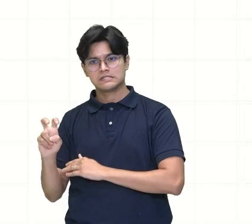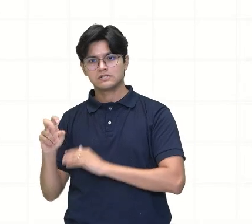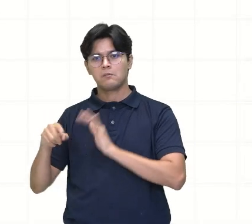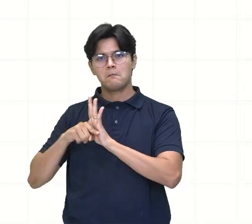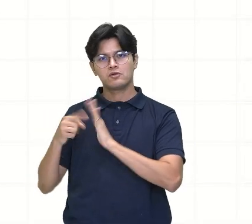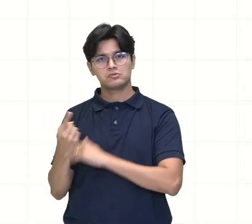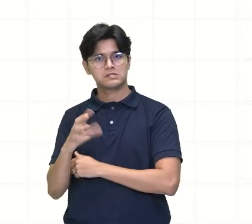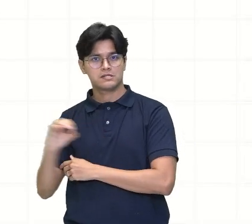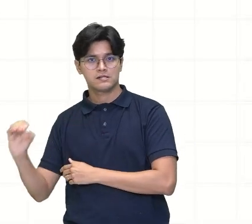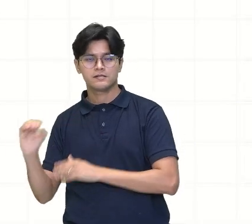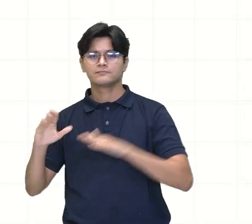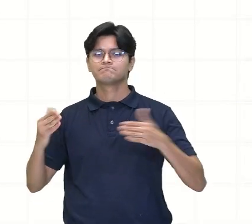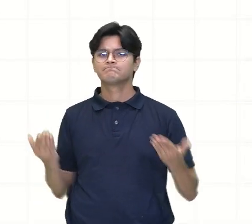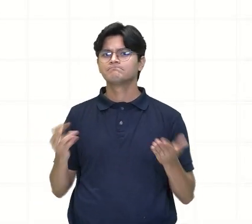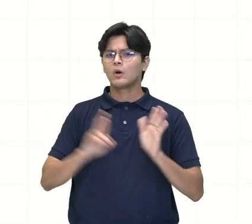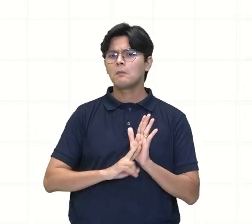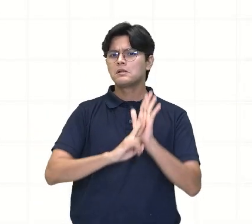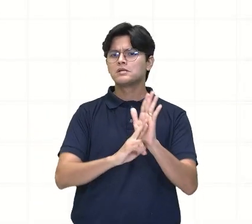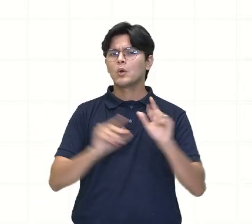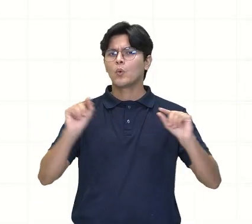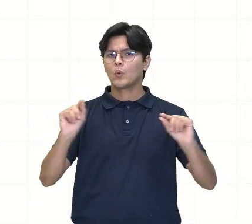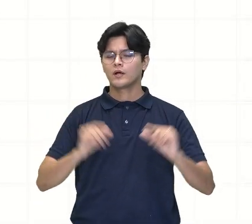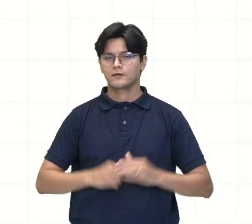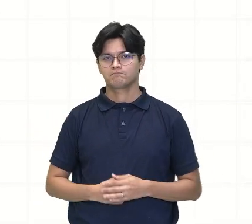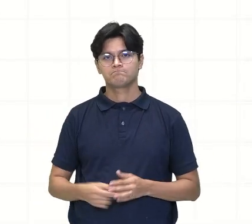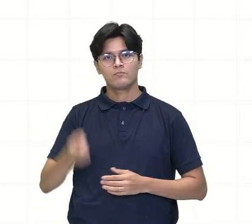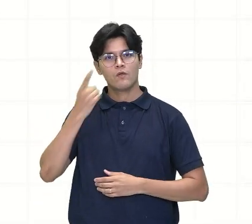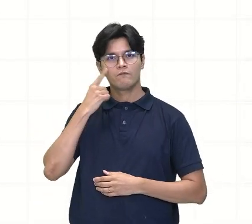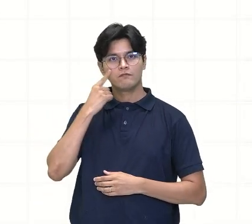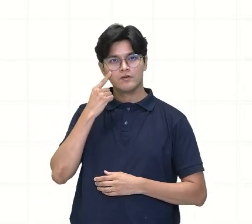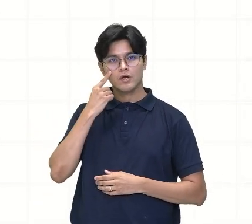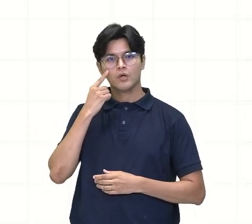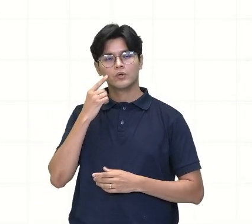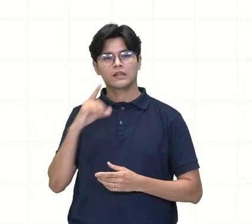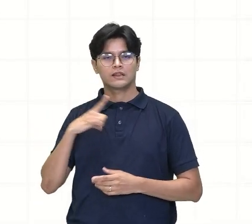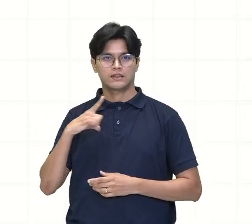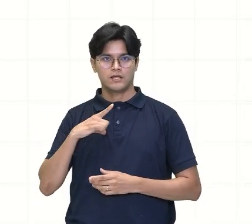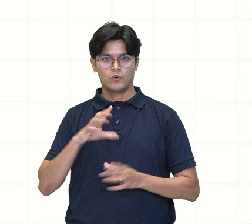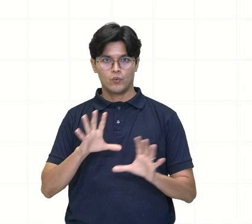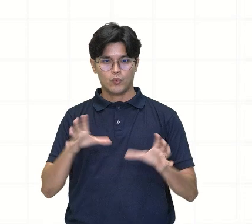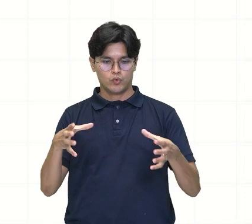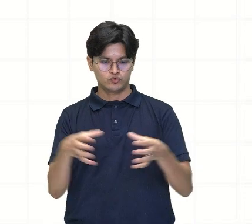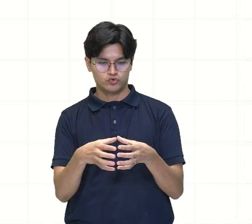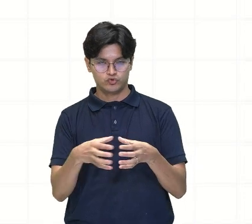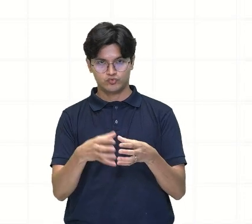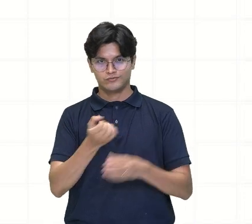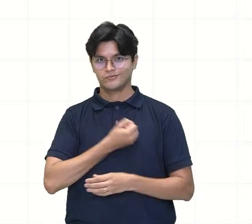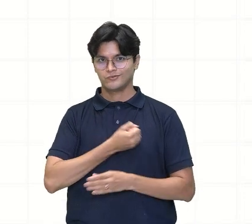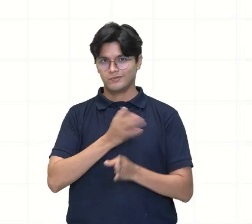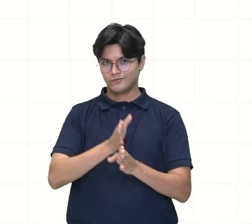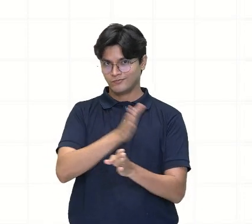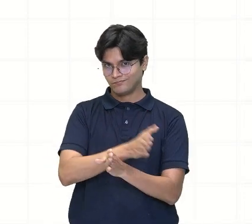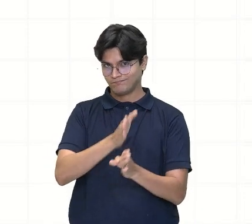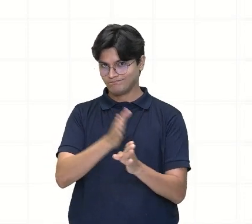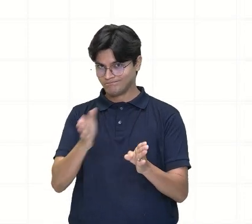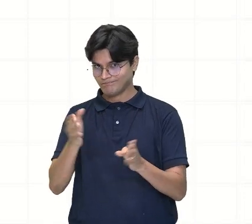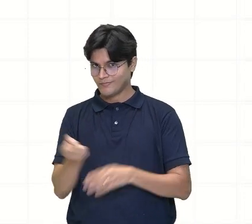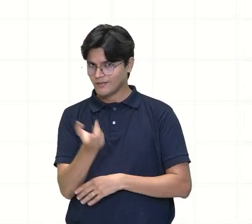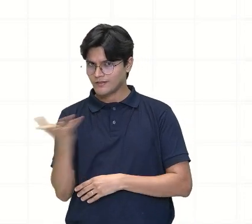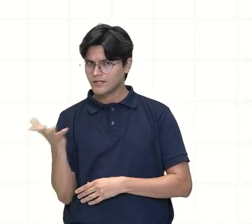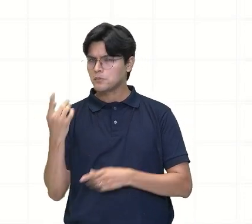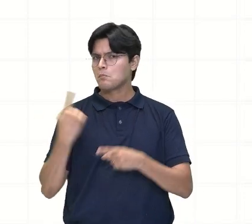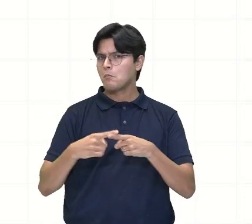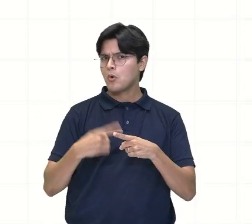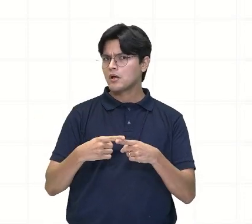essa representação? Vejam que o conjunto dos números inteiros é maior. Por quê? Porque ele tem tanto